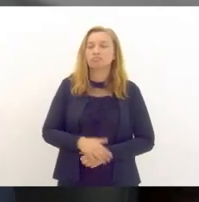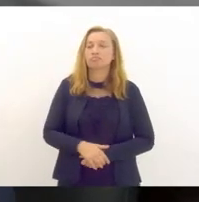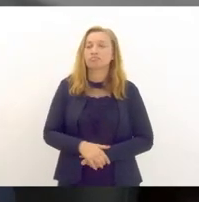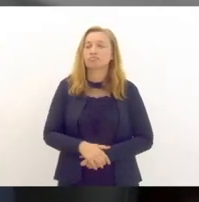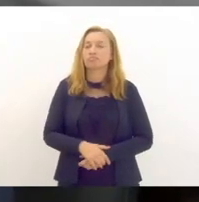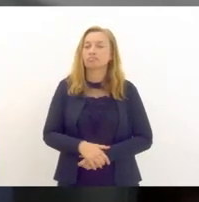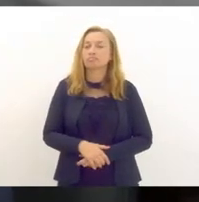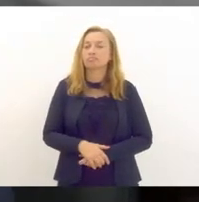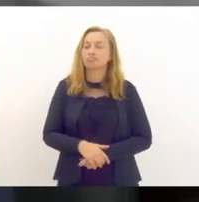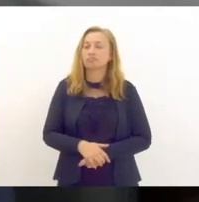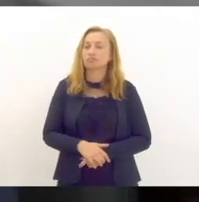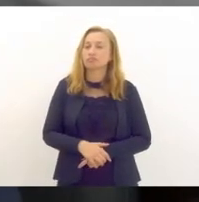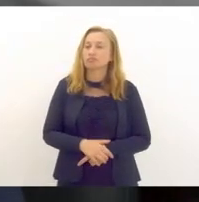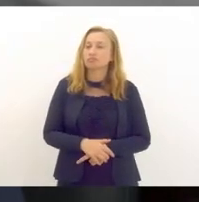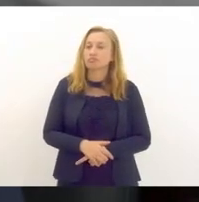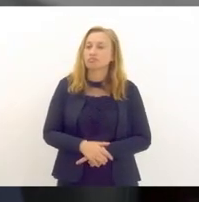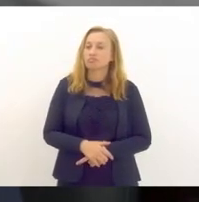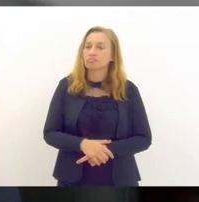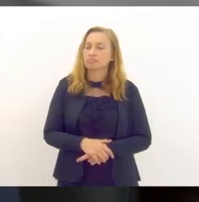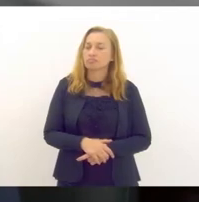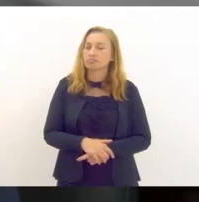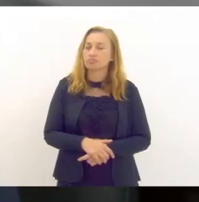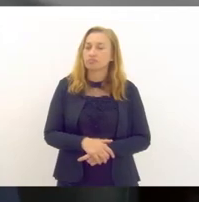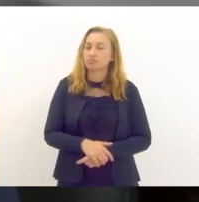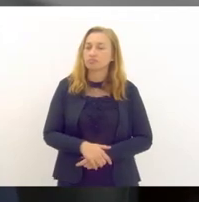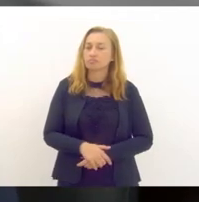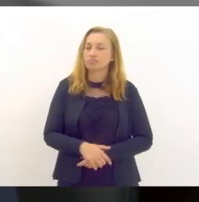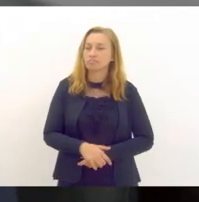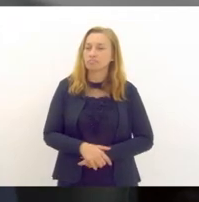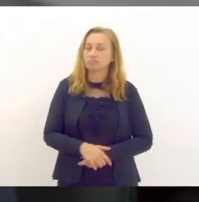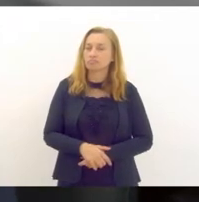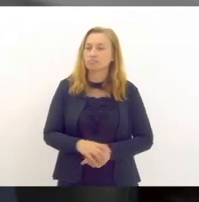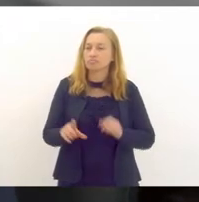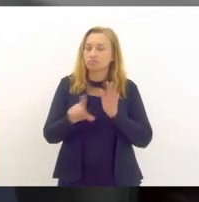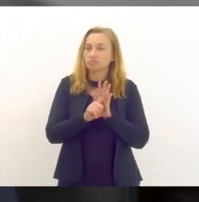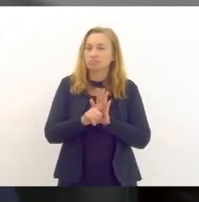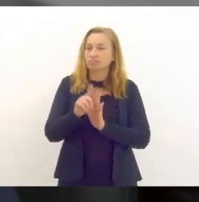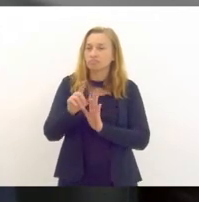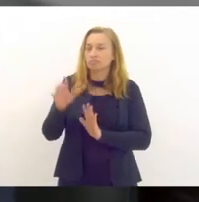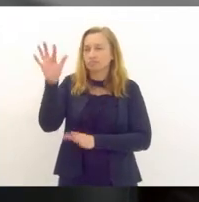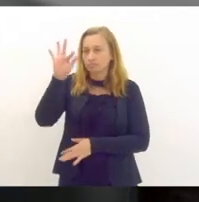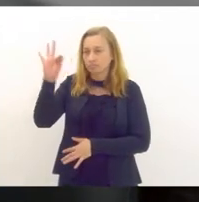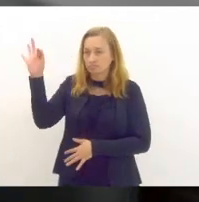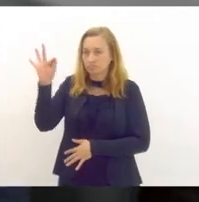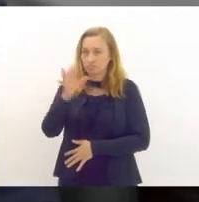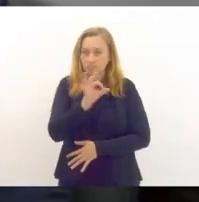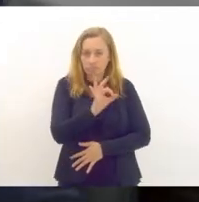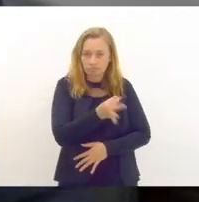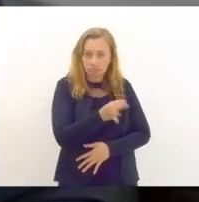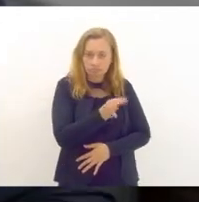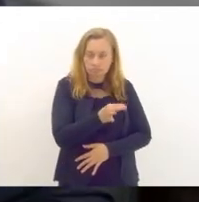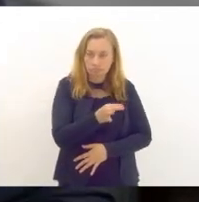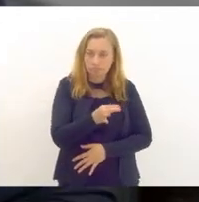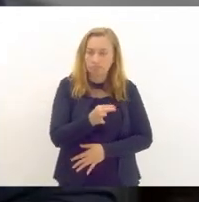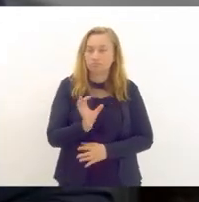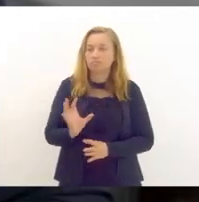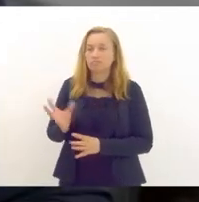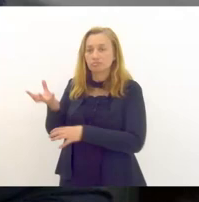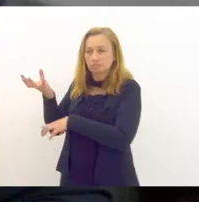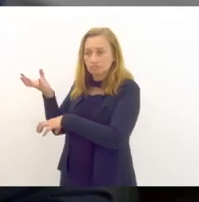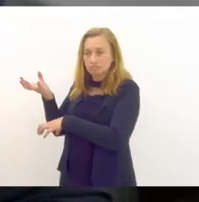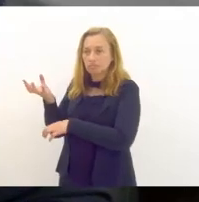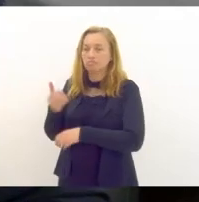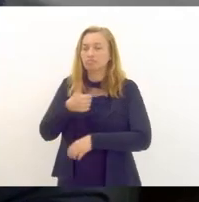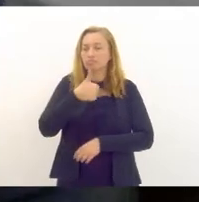que o a lei complementar Federal que é obviamente da Lavra do congresso nacional sobretudo